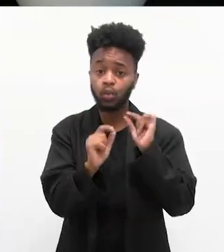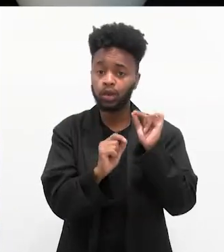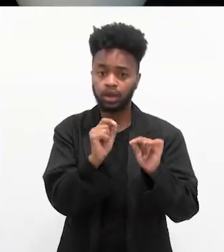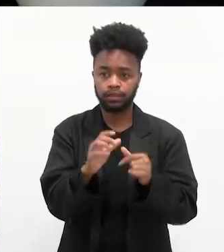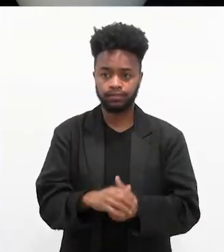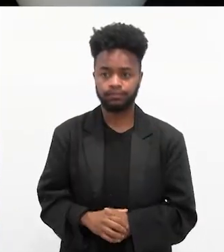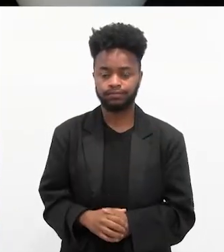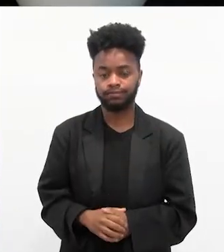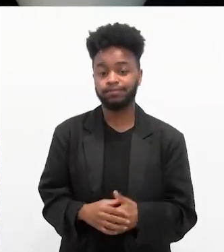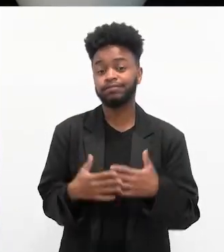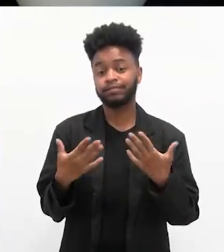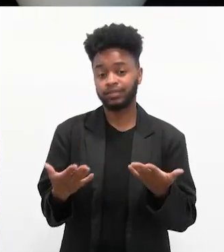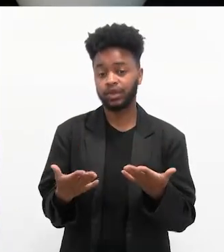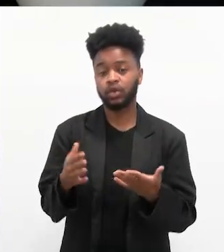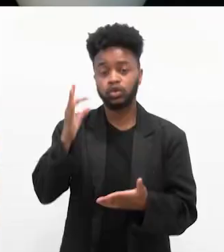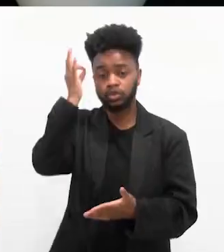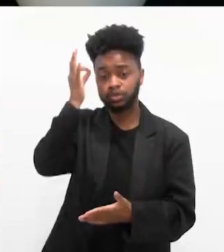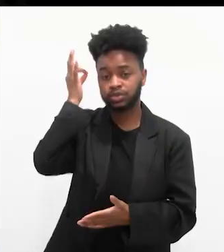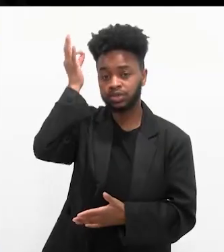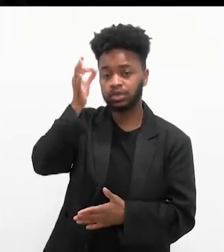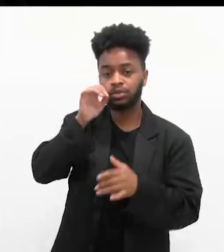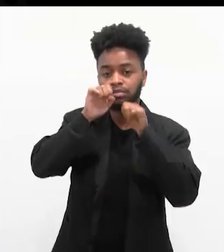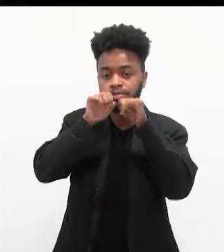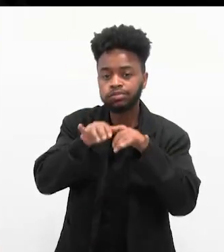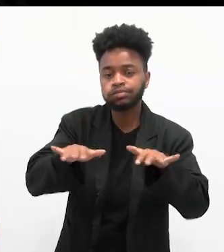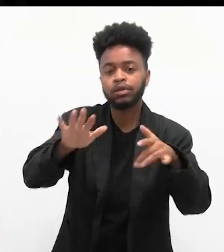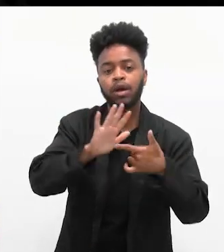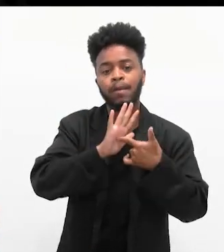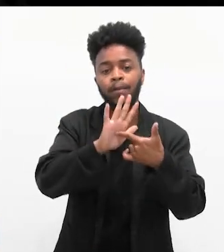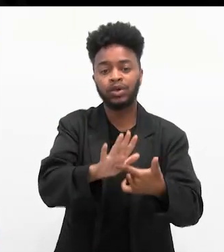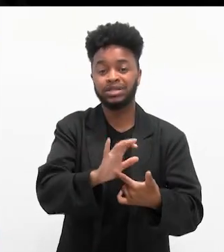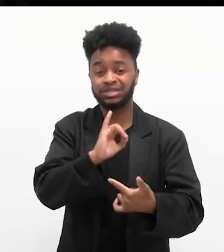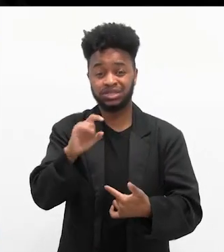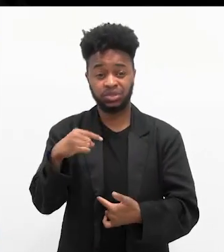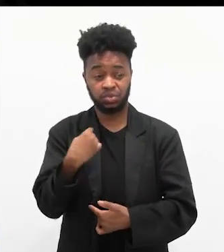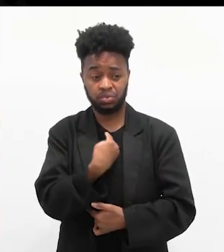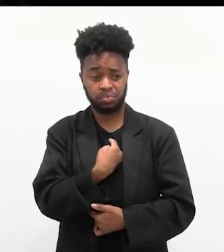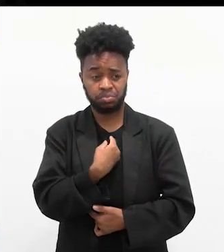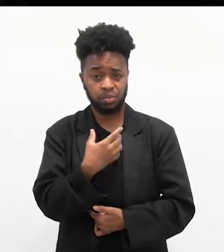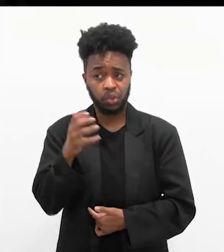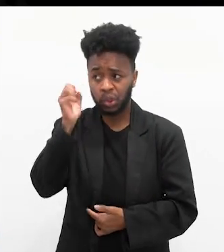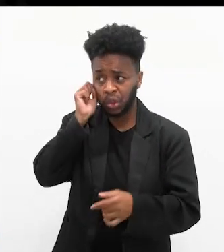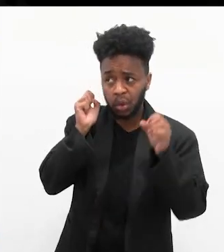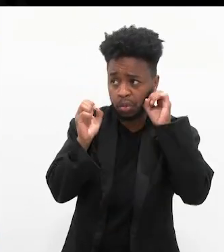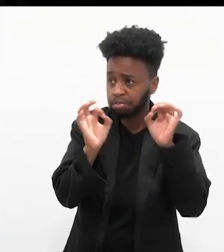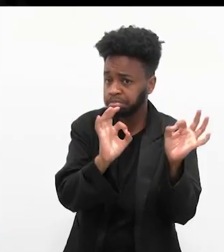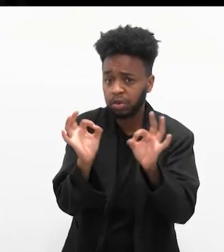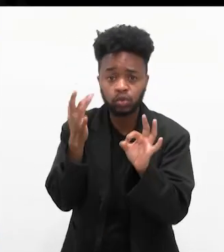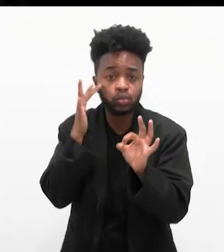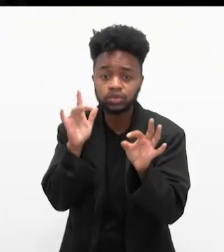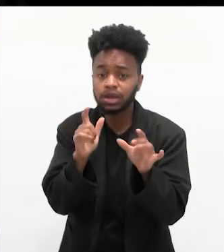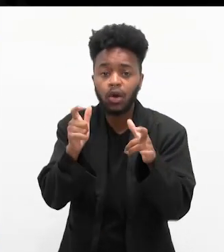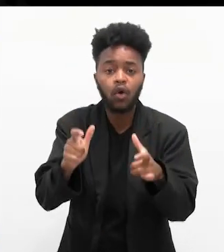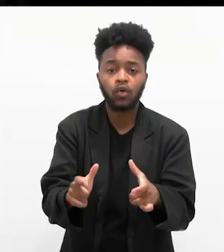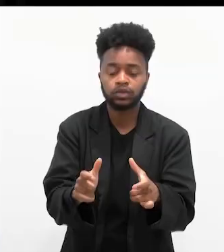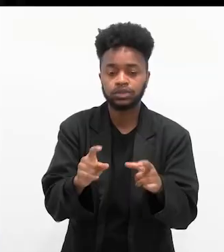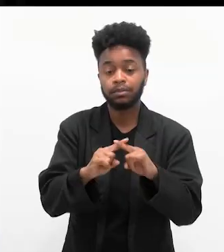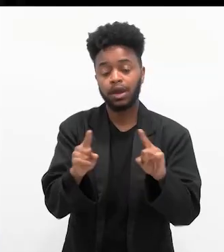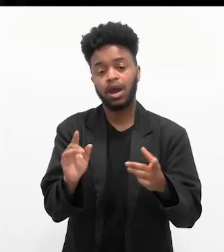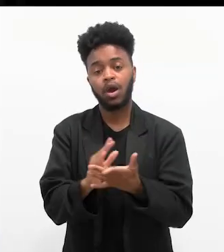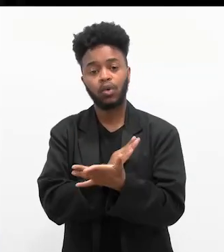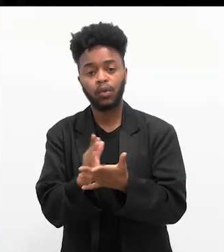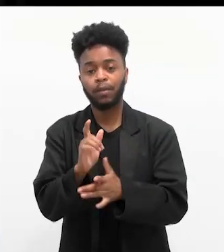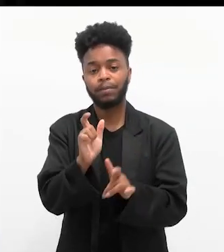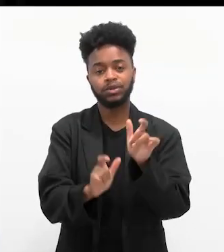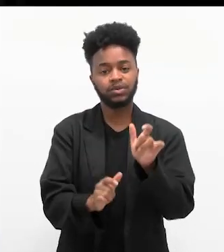pensaram. Sim. O Espírito sopra onde quer, e a gente não ouve o ruído, não sabe de onde vem nem para onde